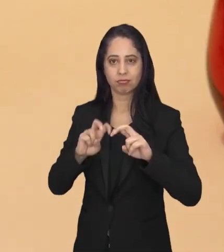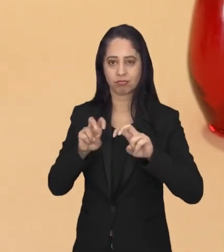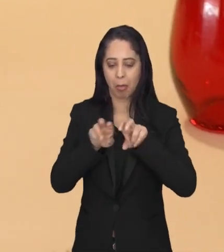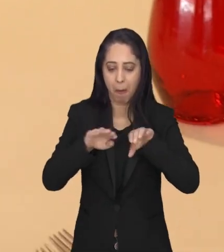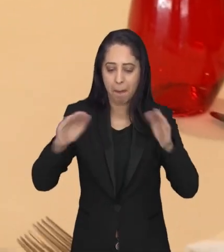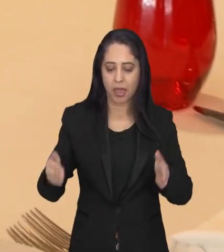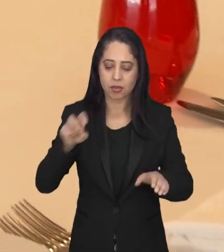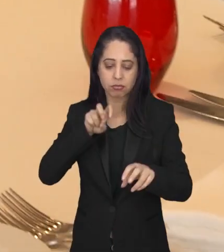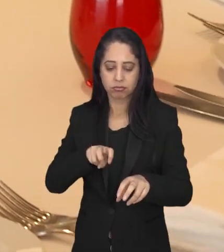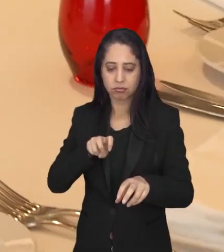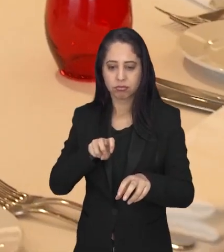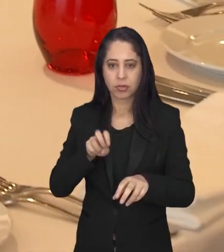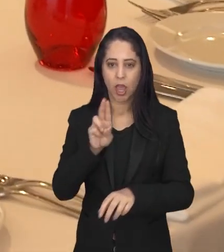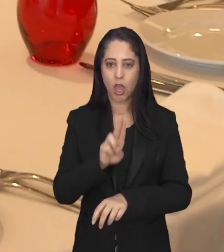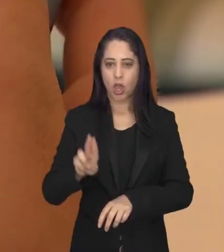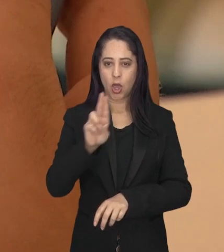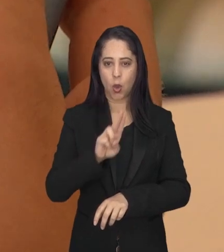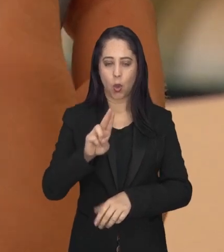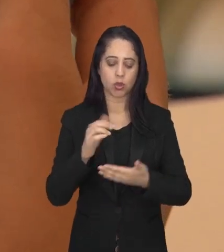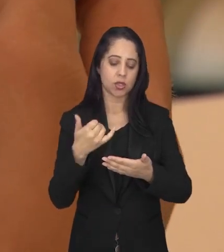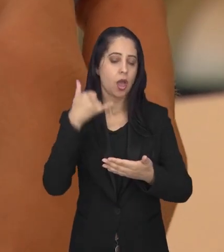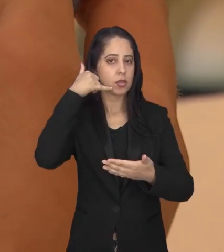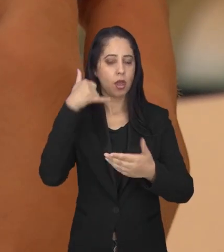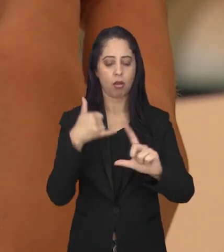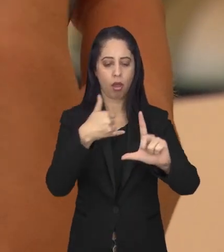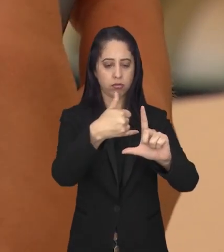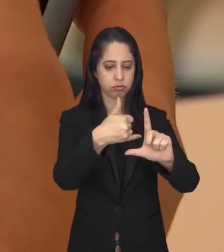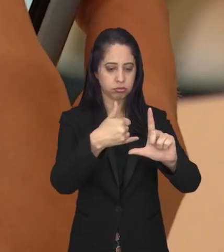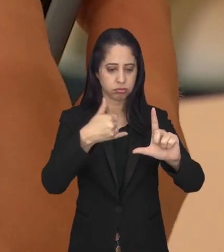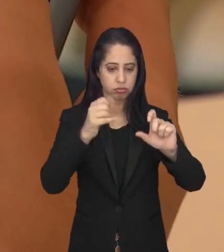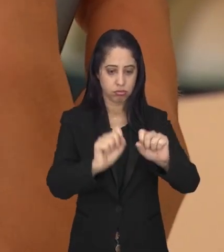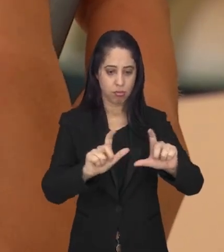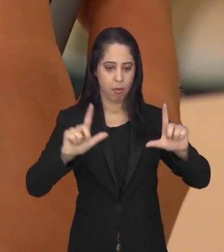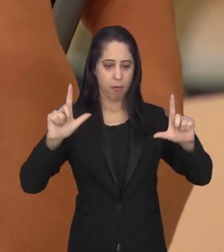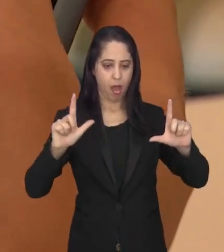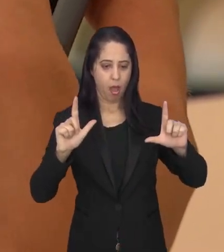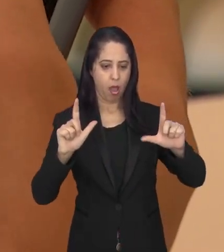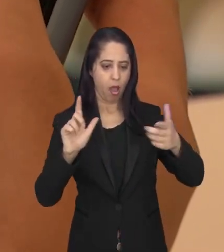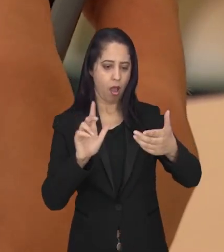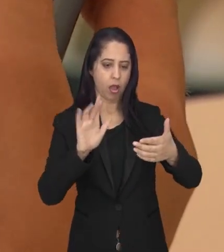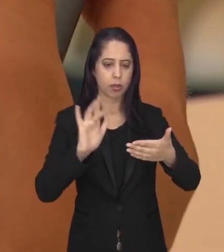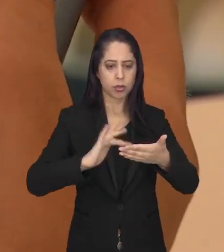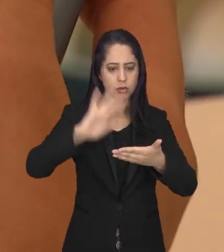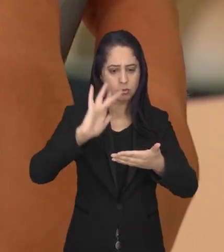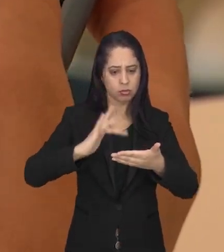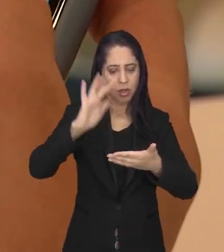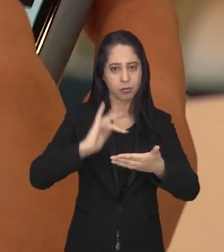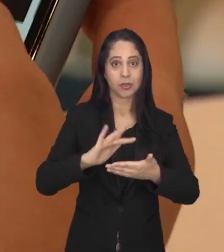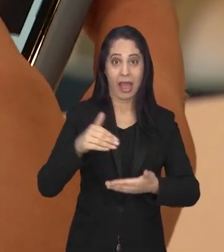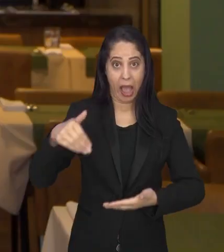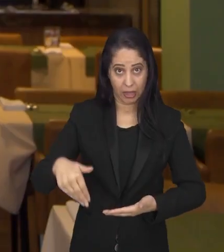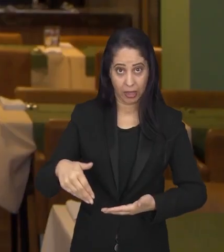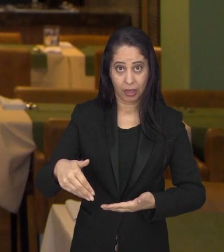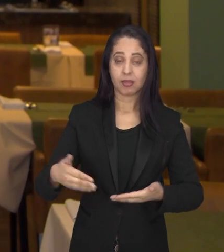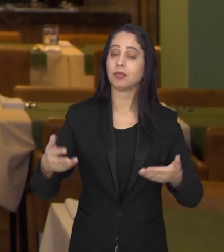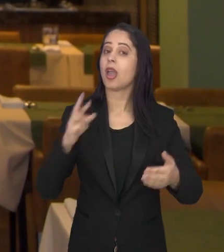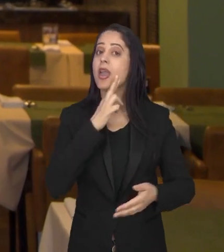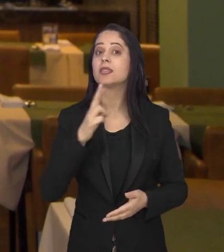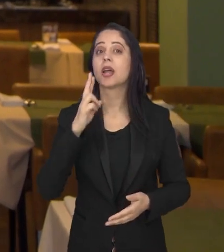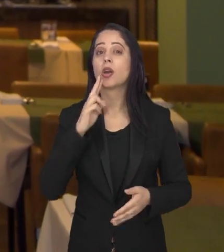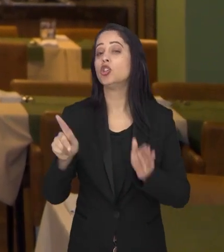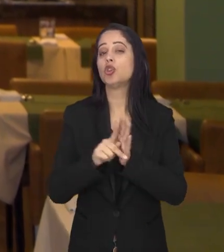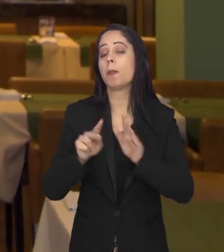Petit propõe a obrigatoriedade de internet gratuita nesses estabelecimentos para que os clientes consigam acessar o cardápio